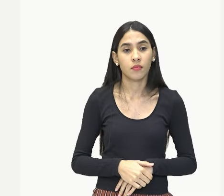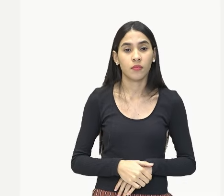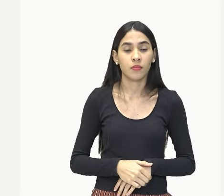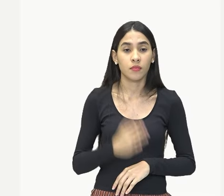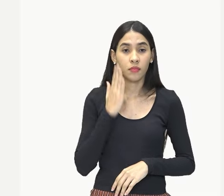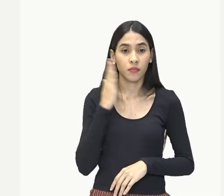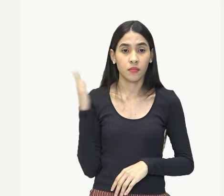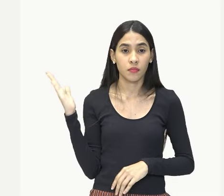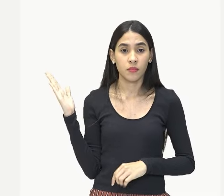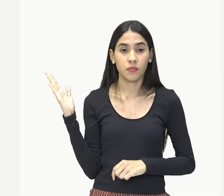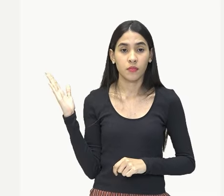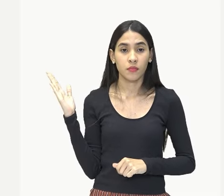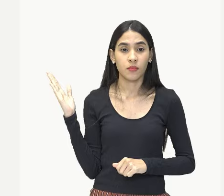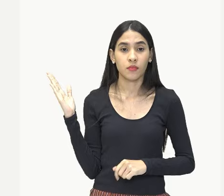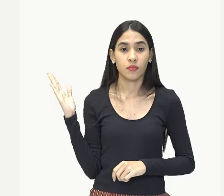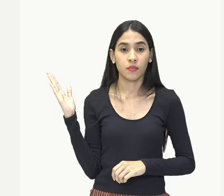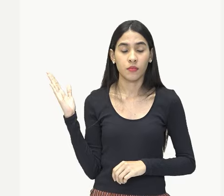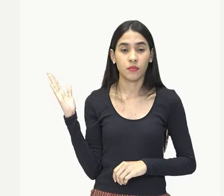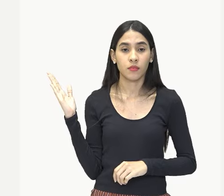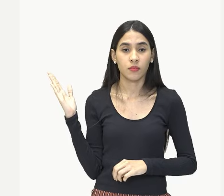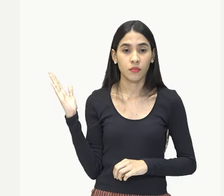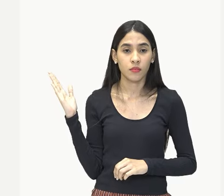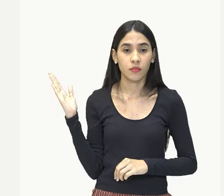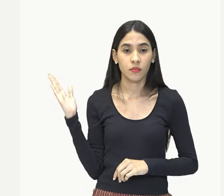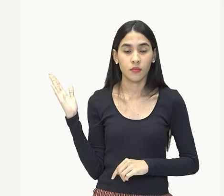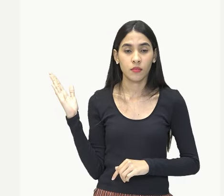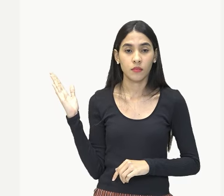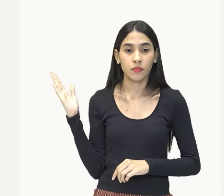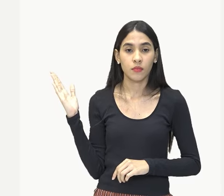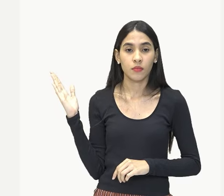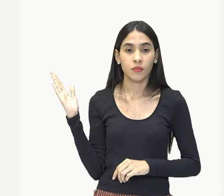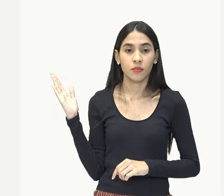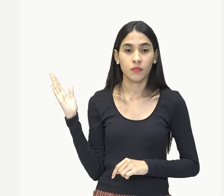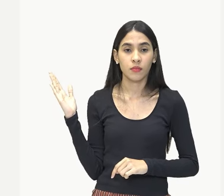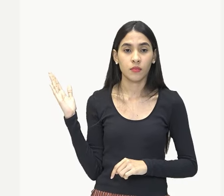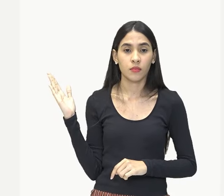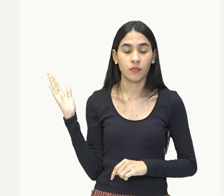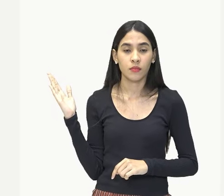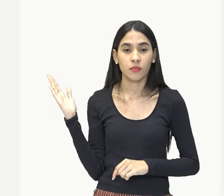5x, o primeiro monômio, multiplicado por